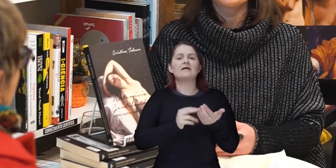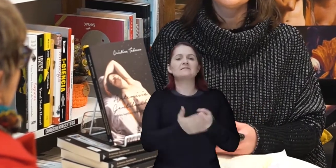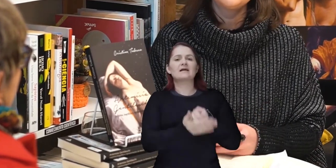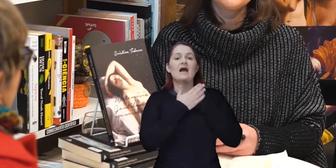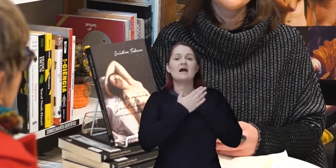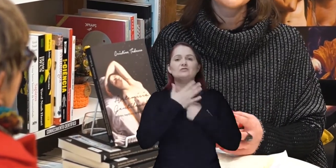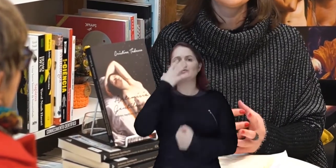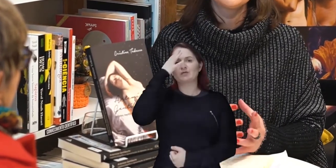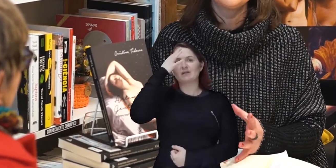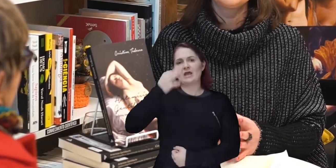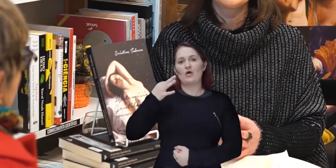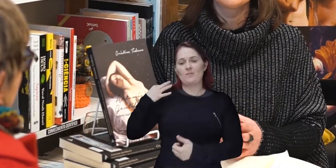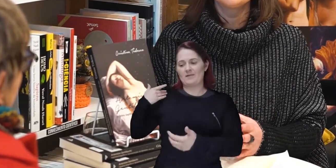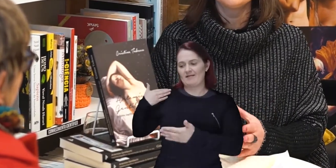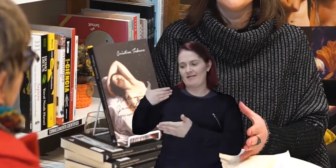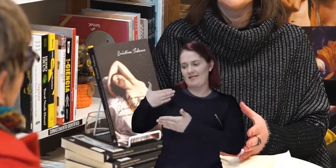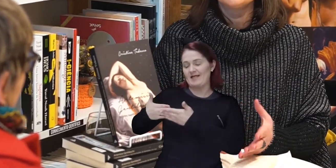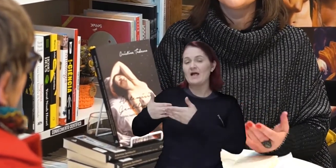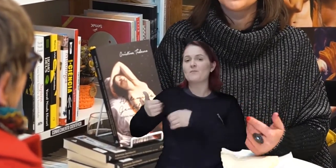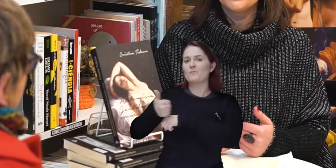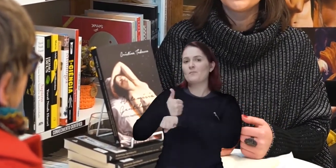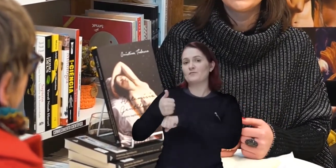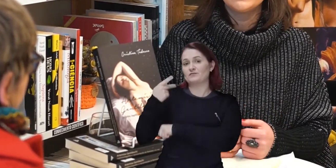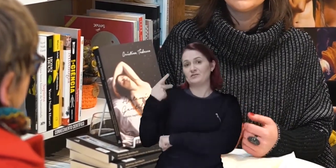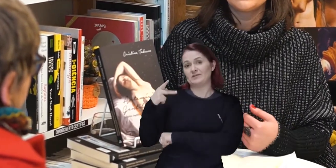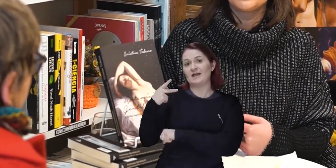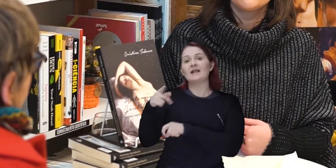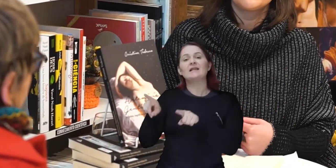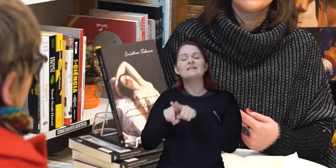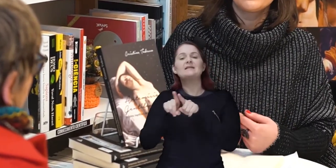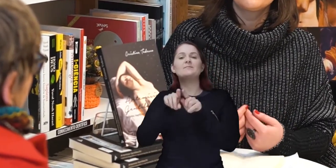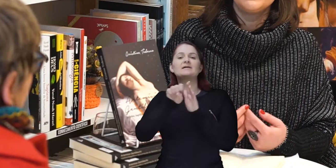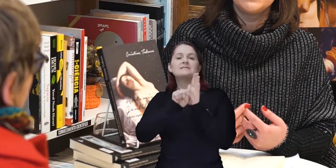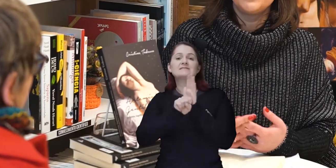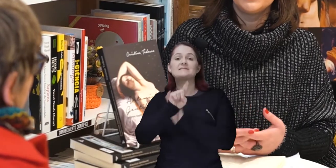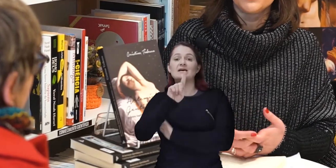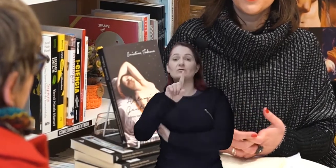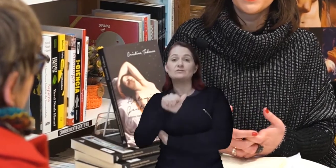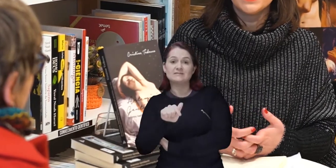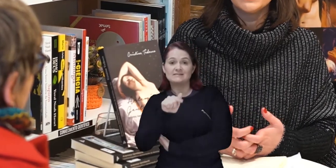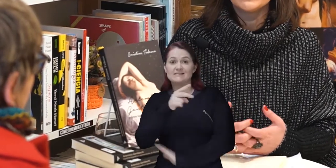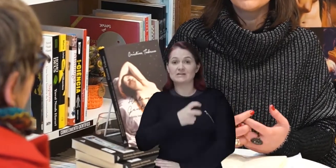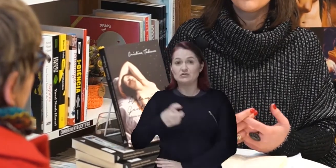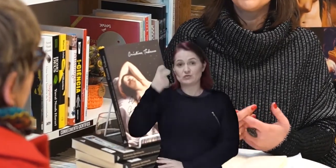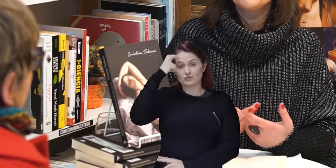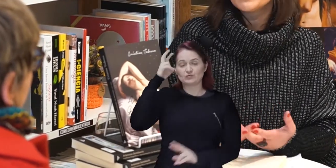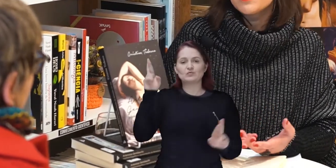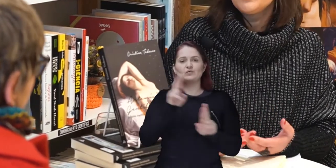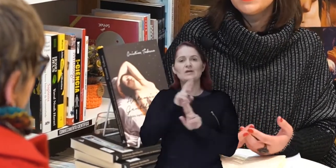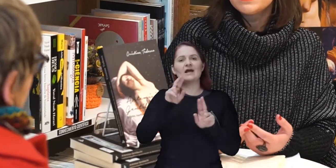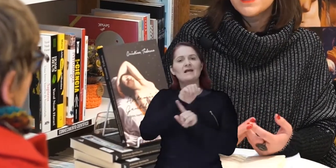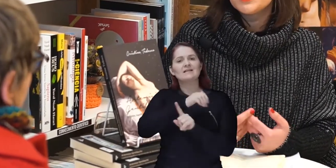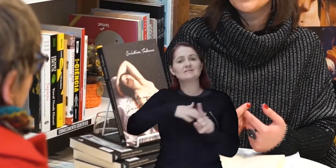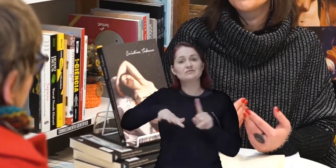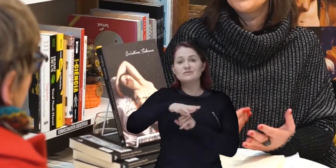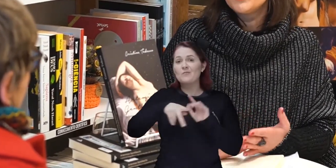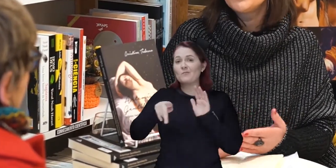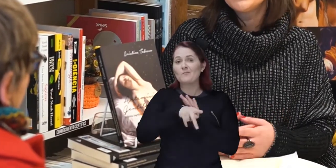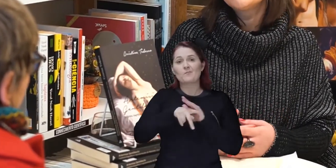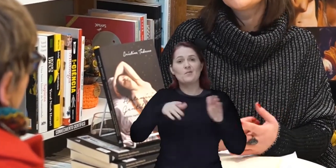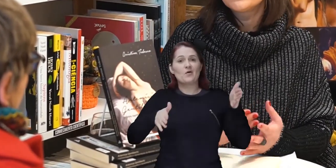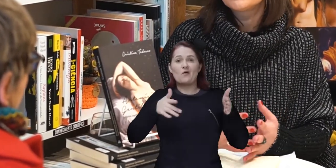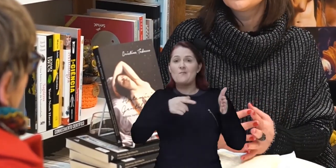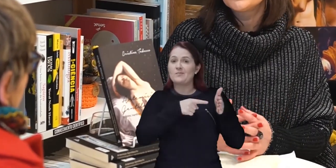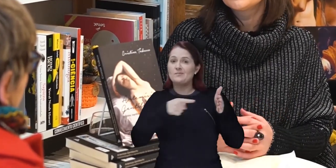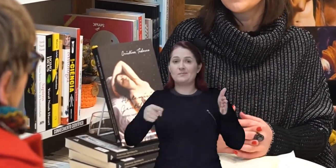são interessantíssimas no sentido que tanto nos ajudam a entender a trajetória da Artemisia pintora, como do século XVII, da